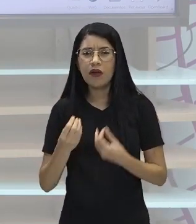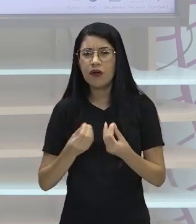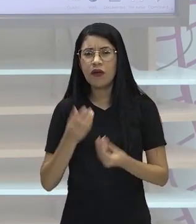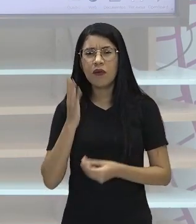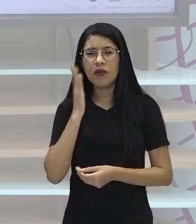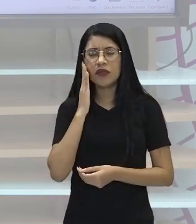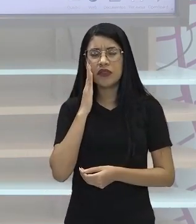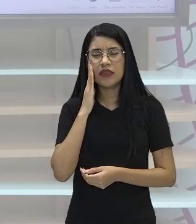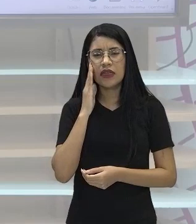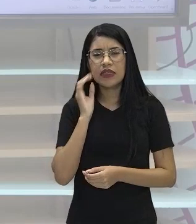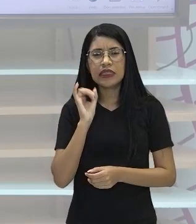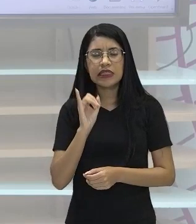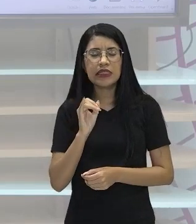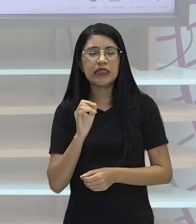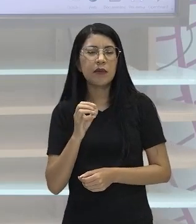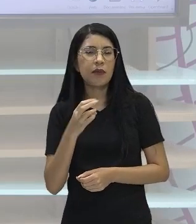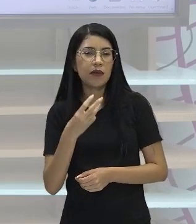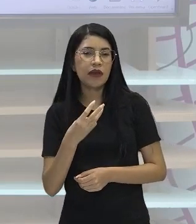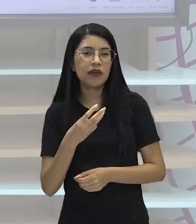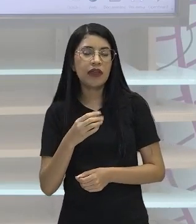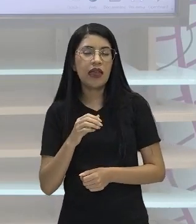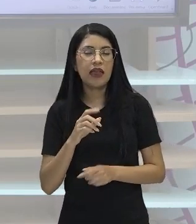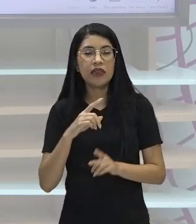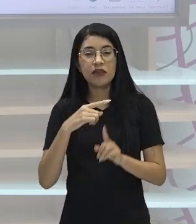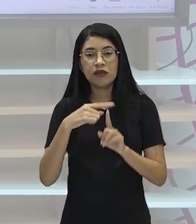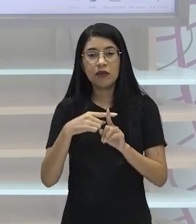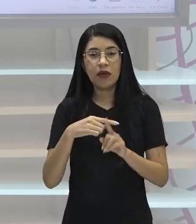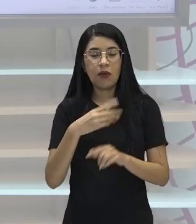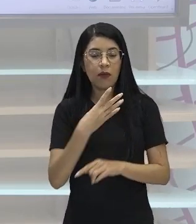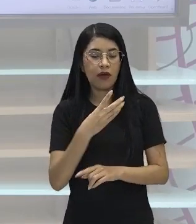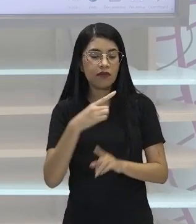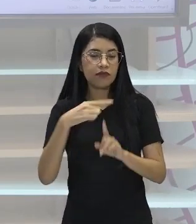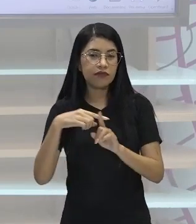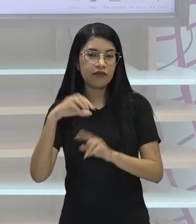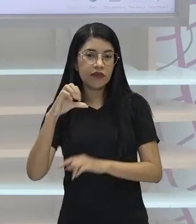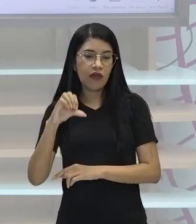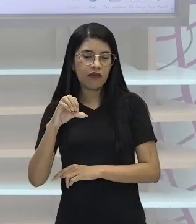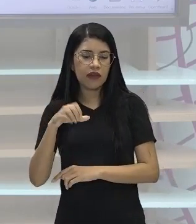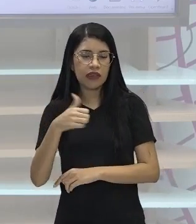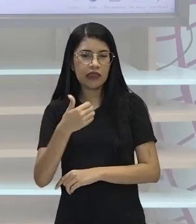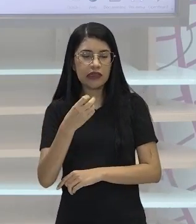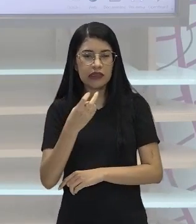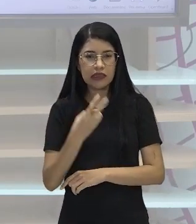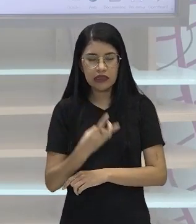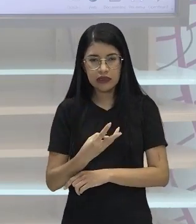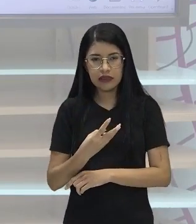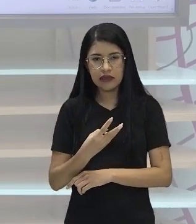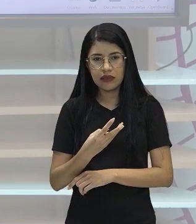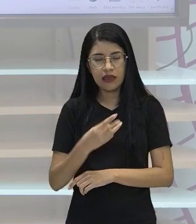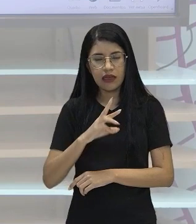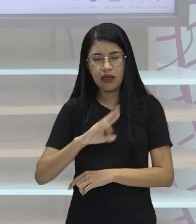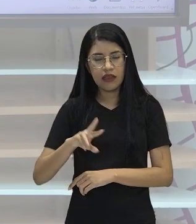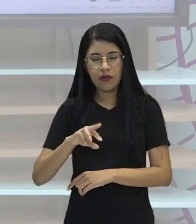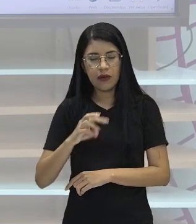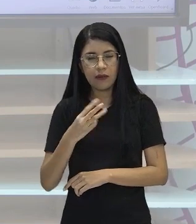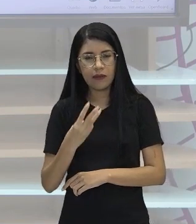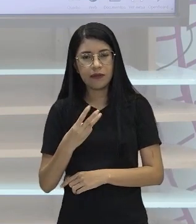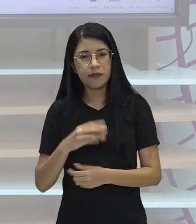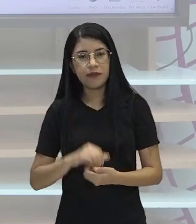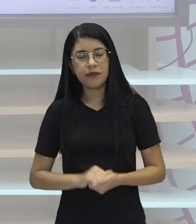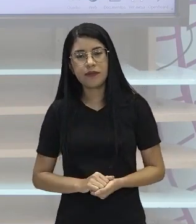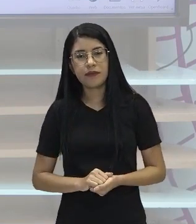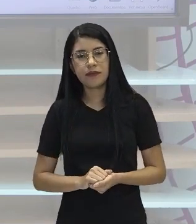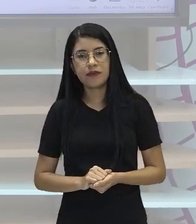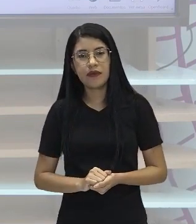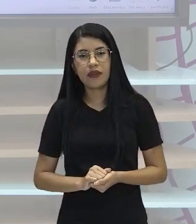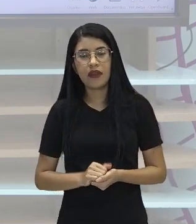ó. 4 mais 9 dá quanto? 13. 13? É divisível por 3? Não, então esse não é por 3. Aí você vai para o